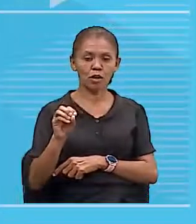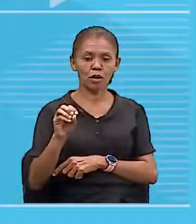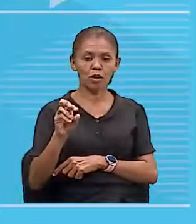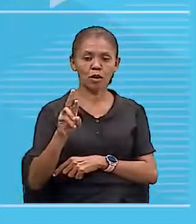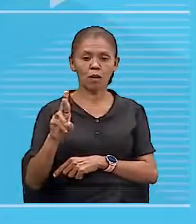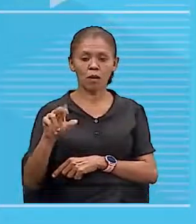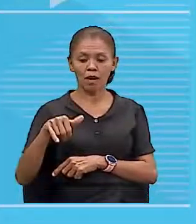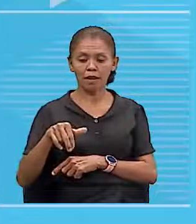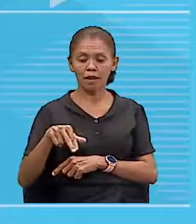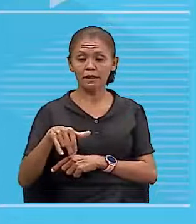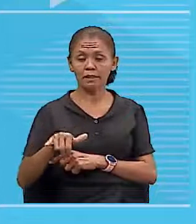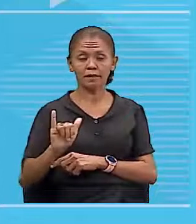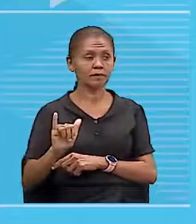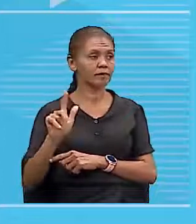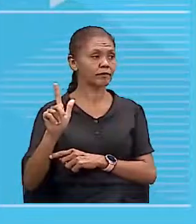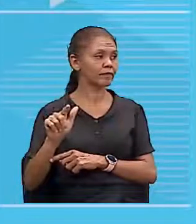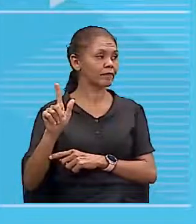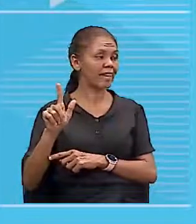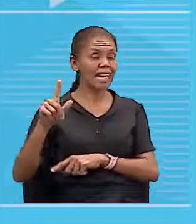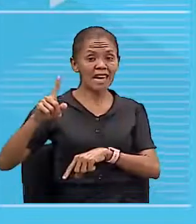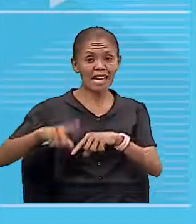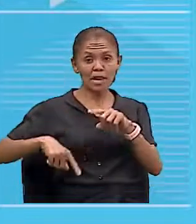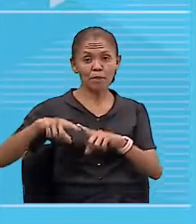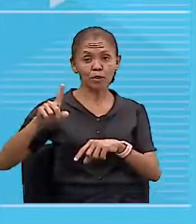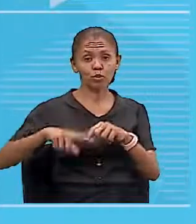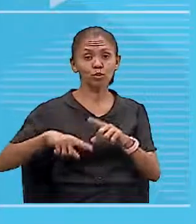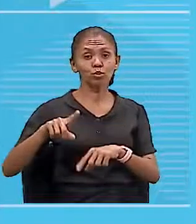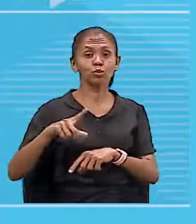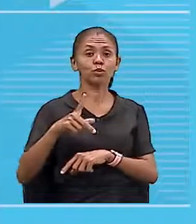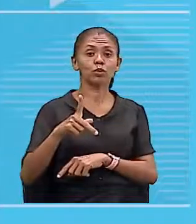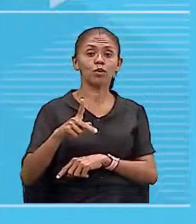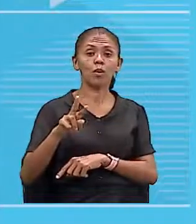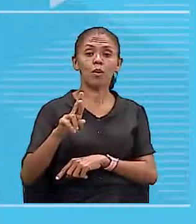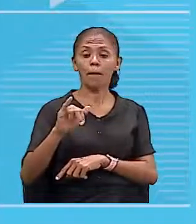commoditis turma são produtos primários galera